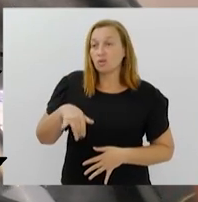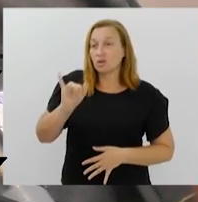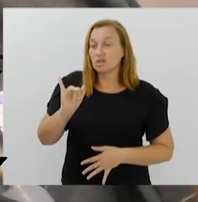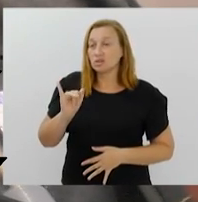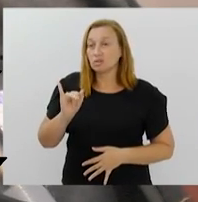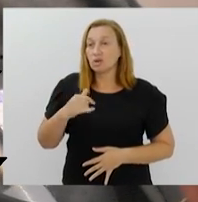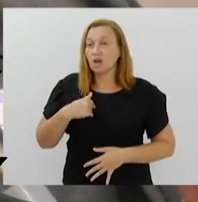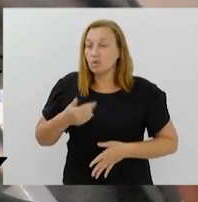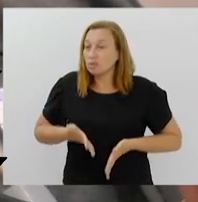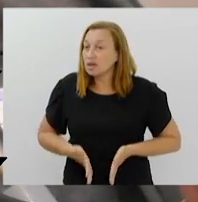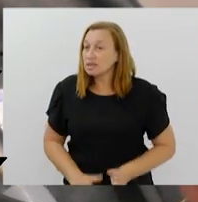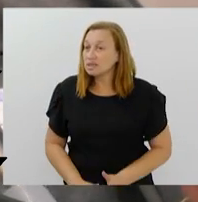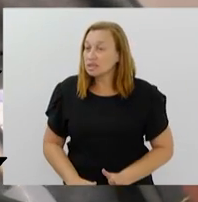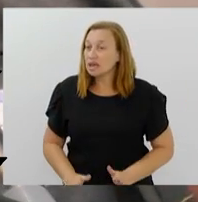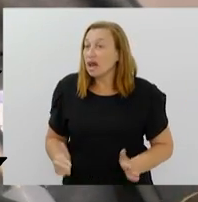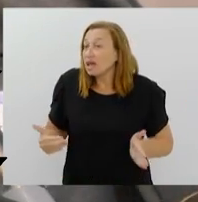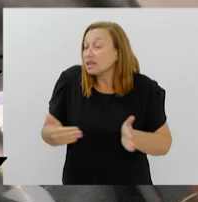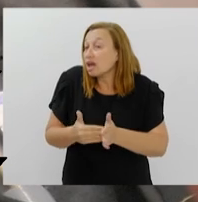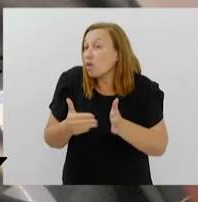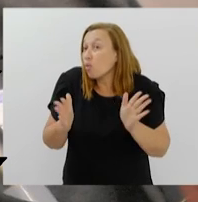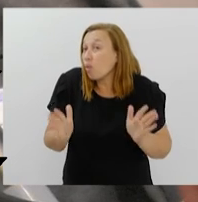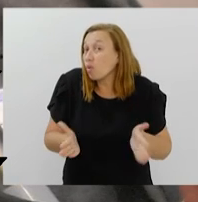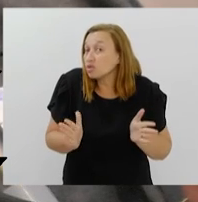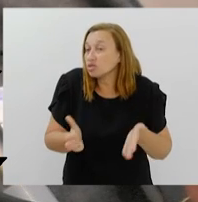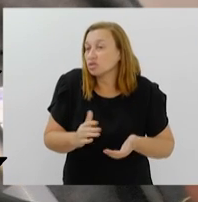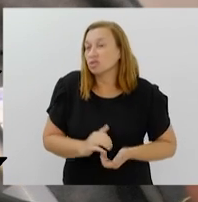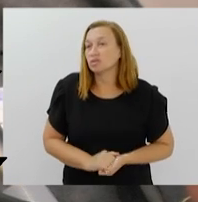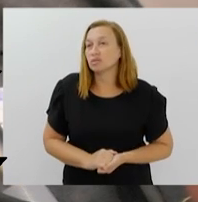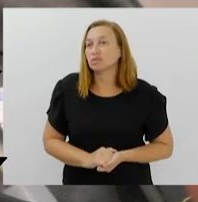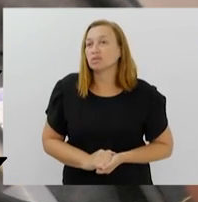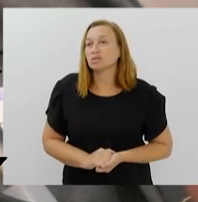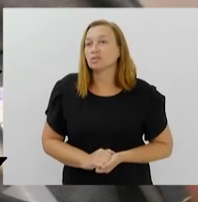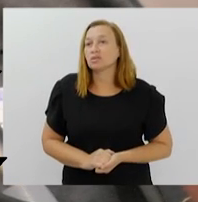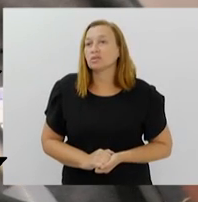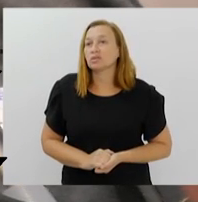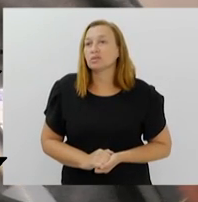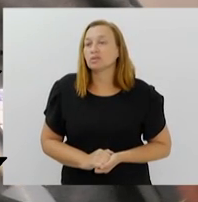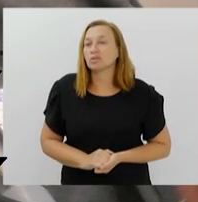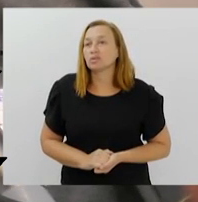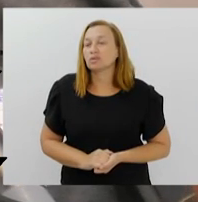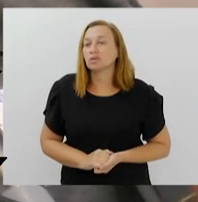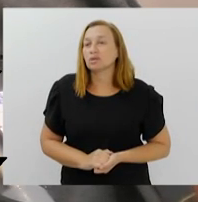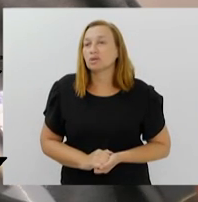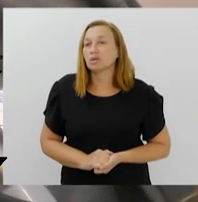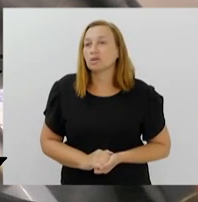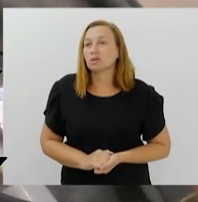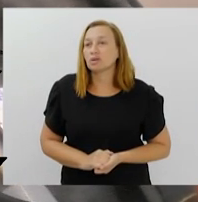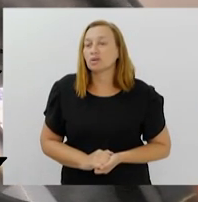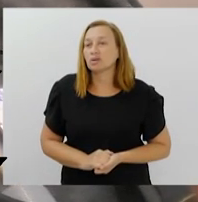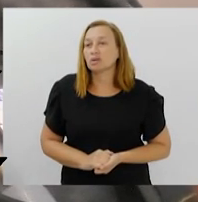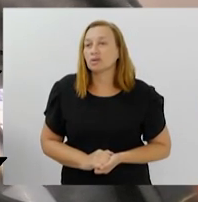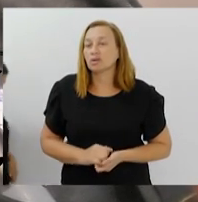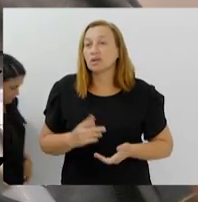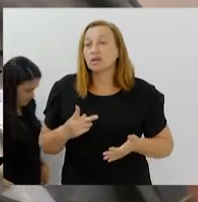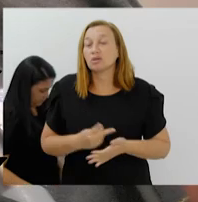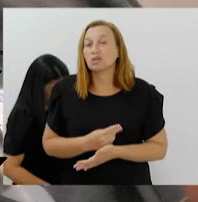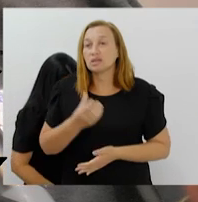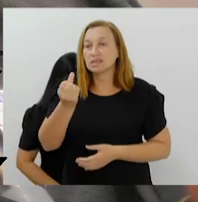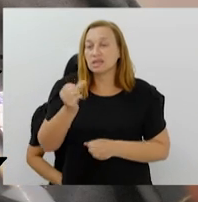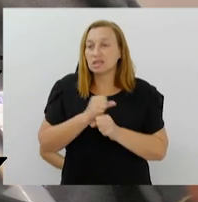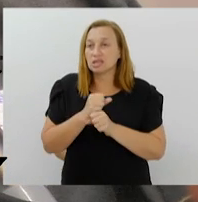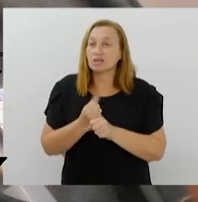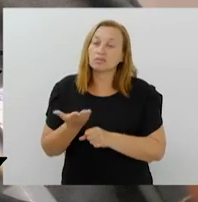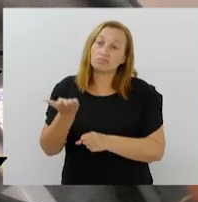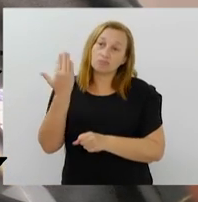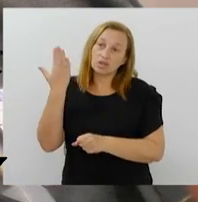nasci desde que eu nasci e surgiu há 6 anos atrás por